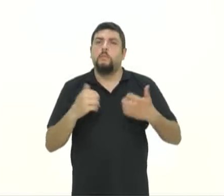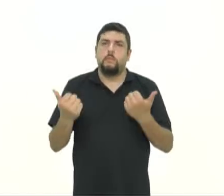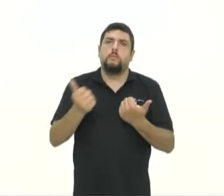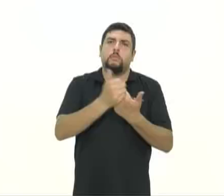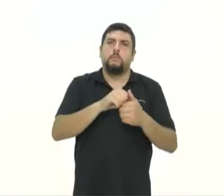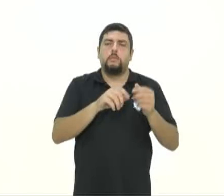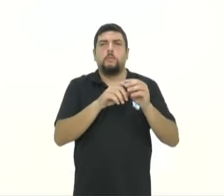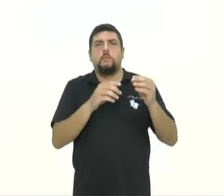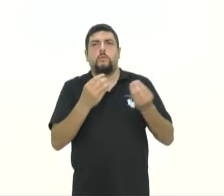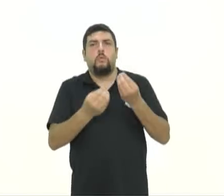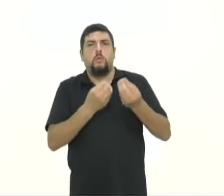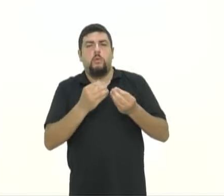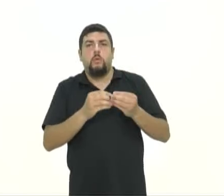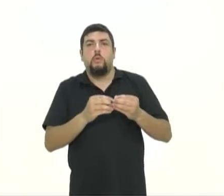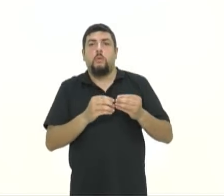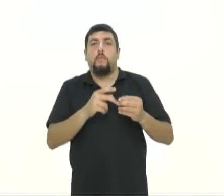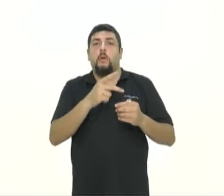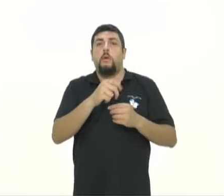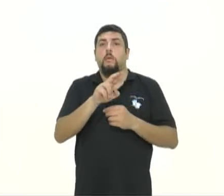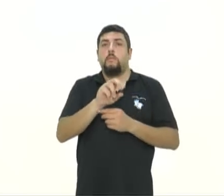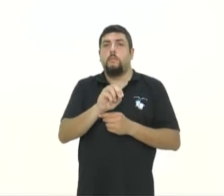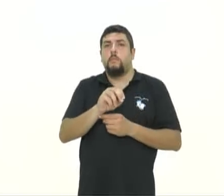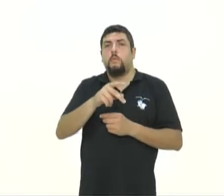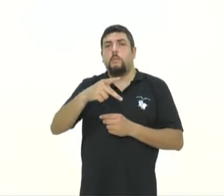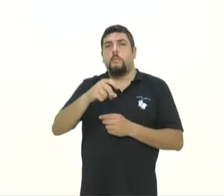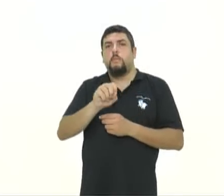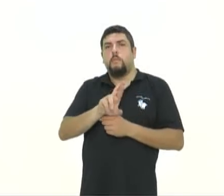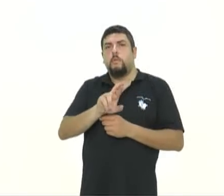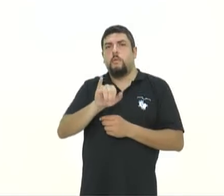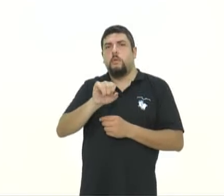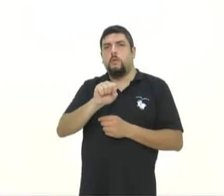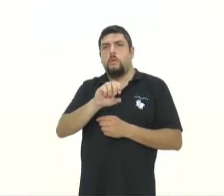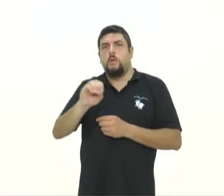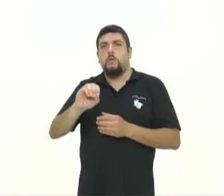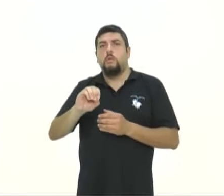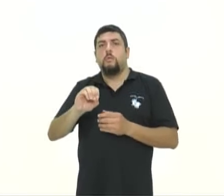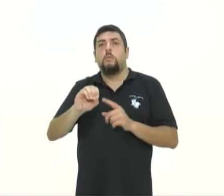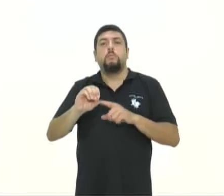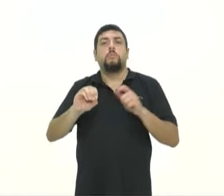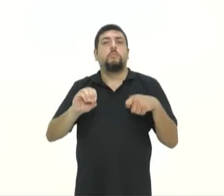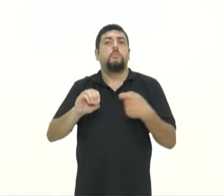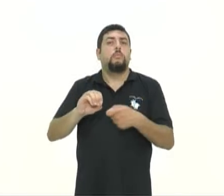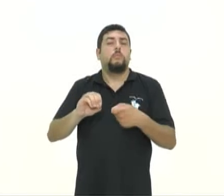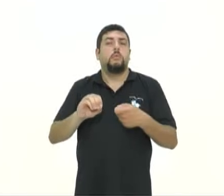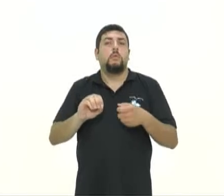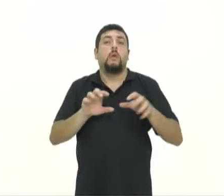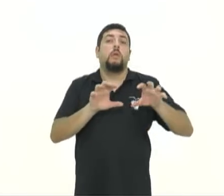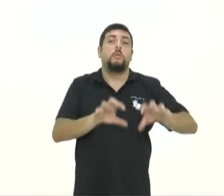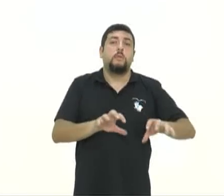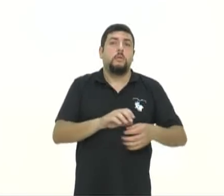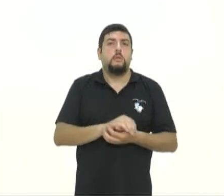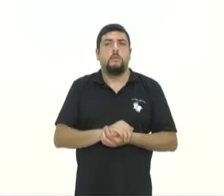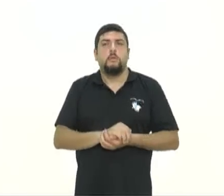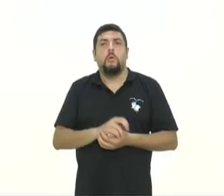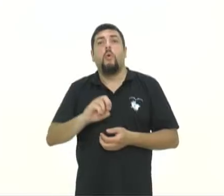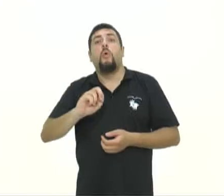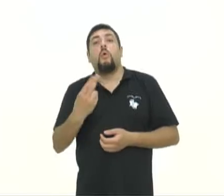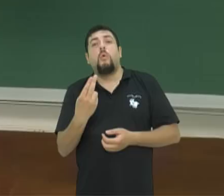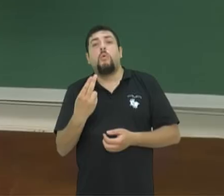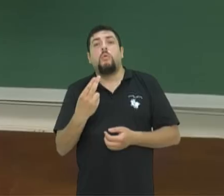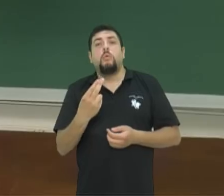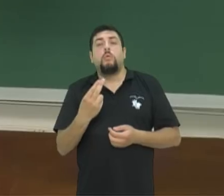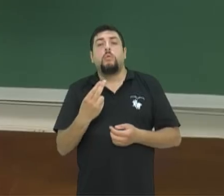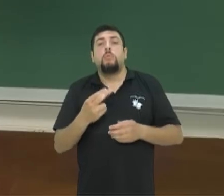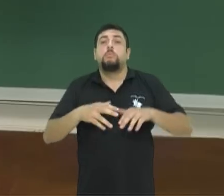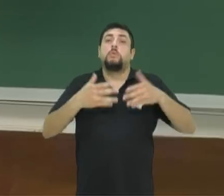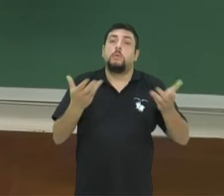vírgula, é possível afirmar que a crônica é um gênero discursivo literário. Ou eu poderia substituir por assim, né? Assim, vírgula, é